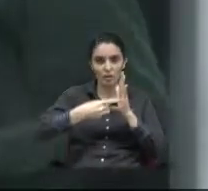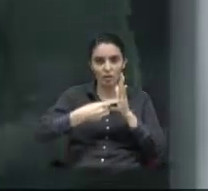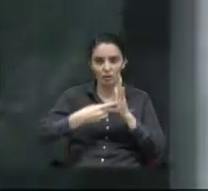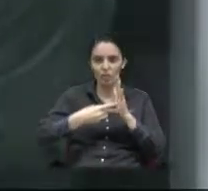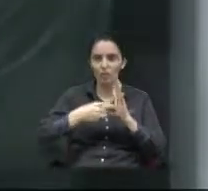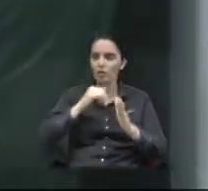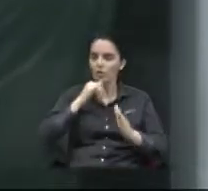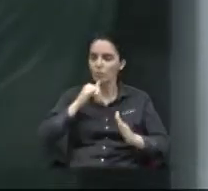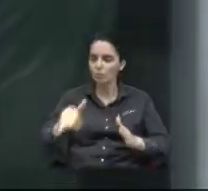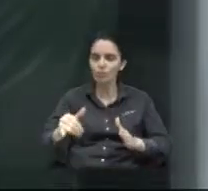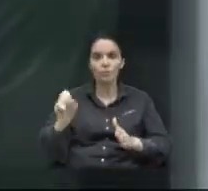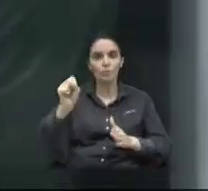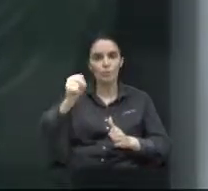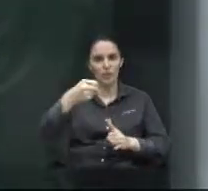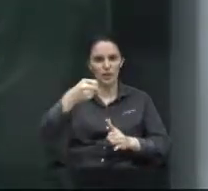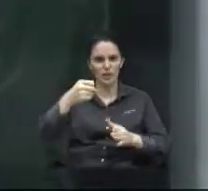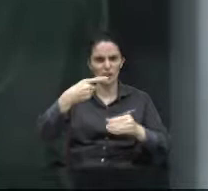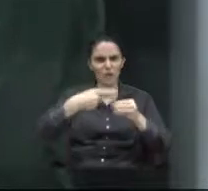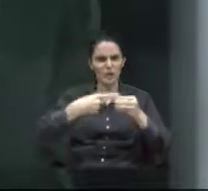honrado.